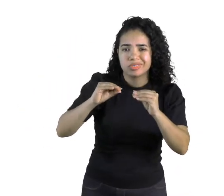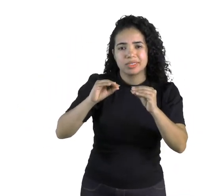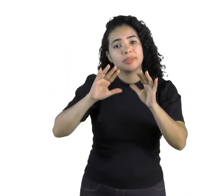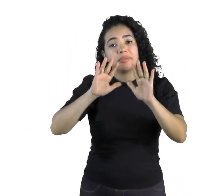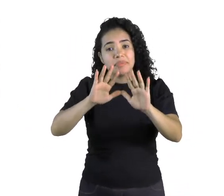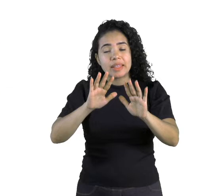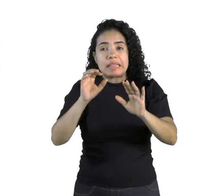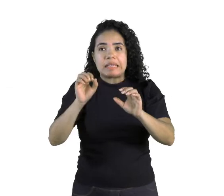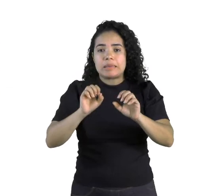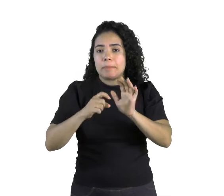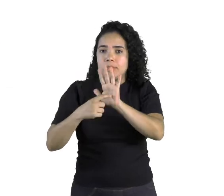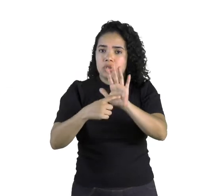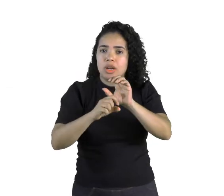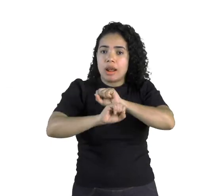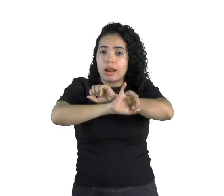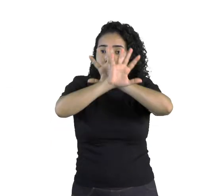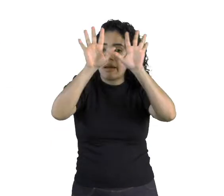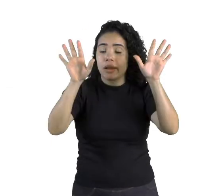bem claro,